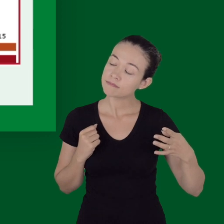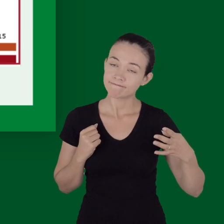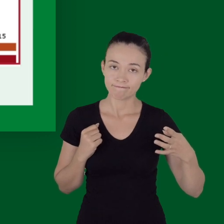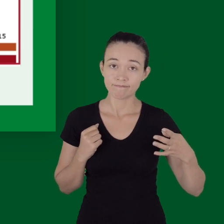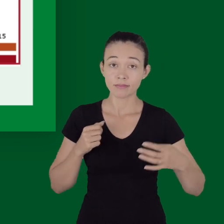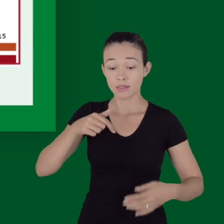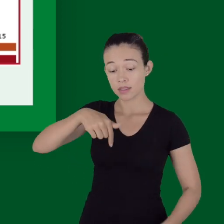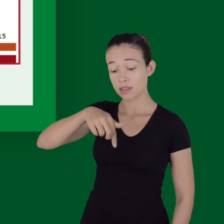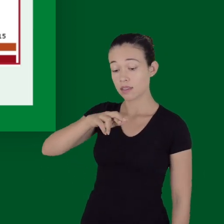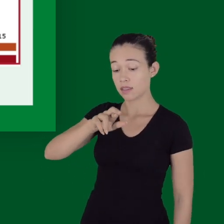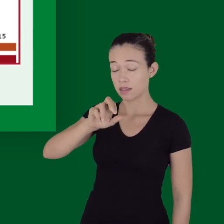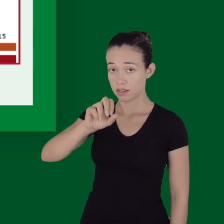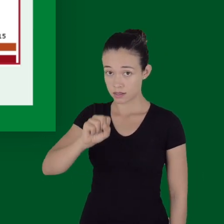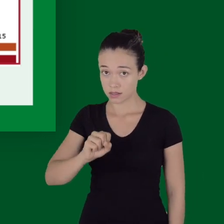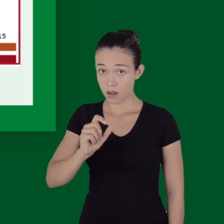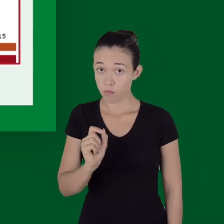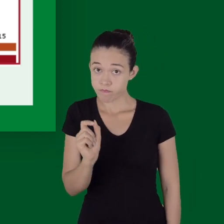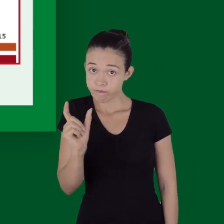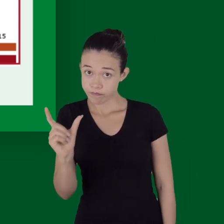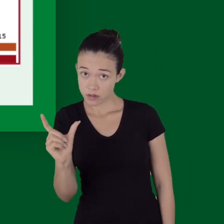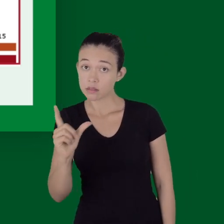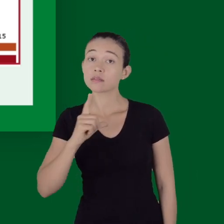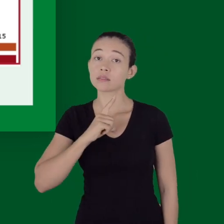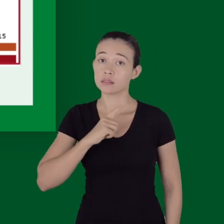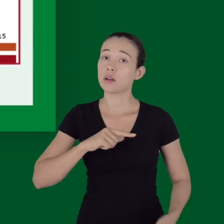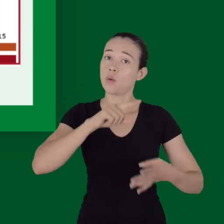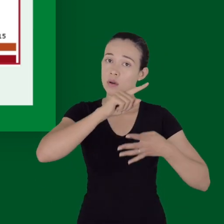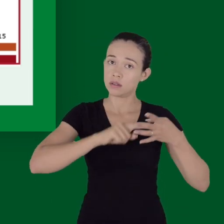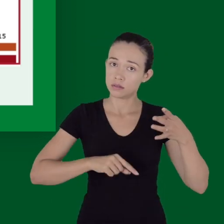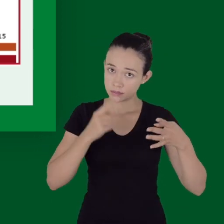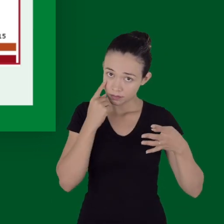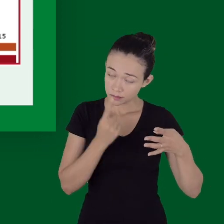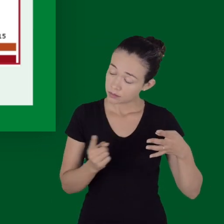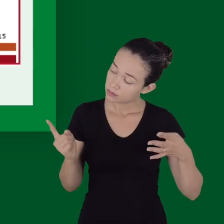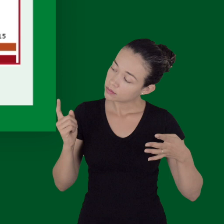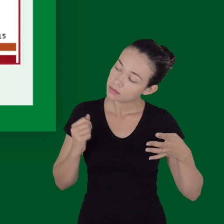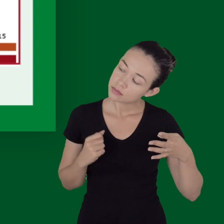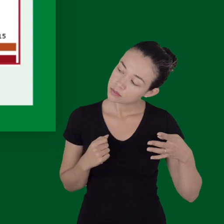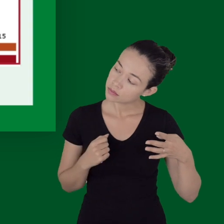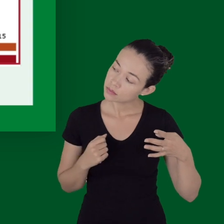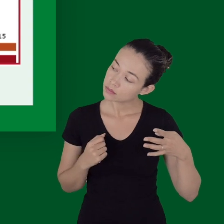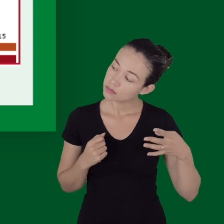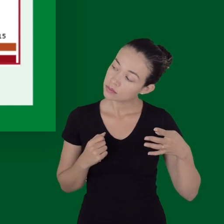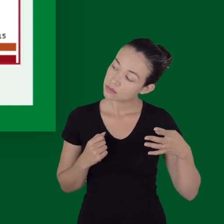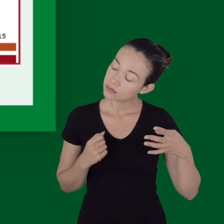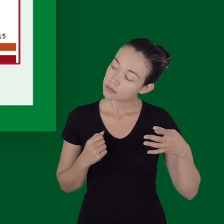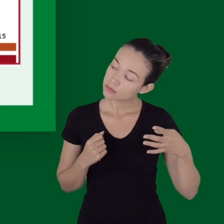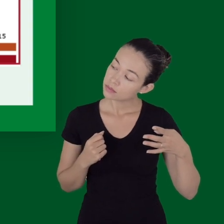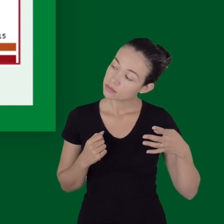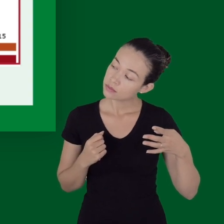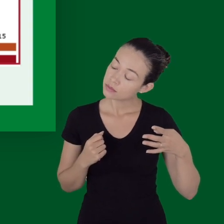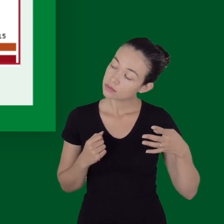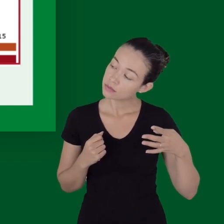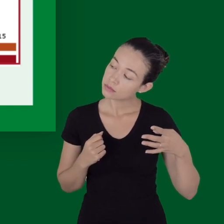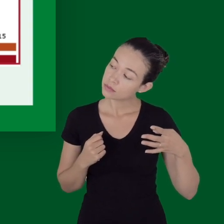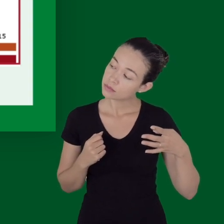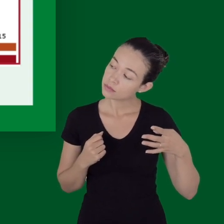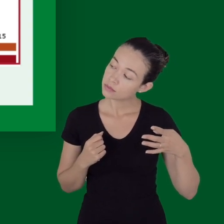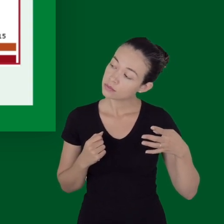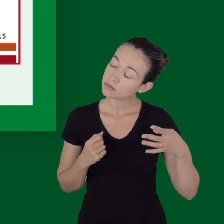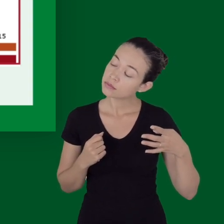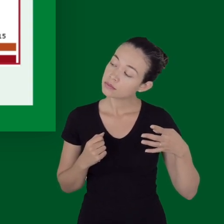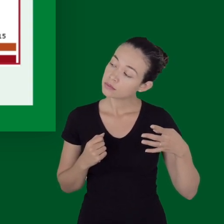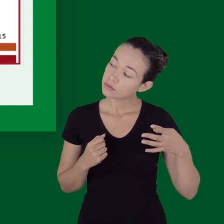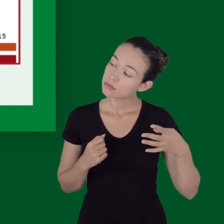paroxística supraventricular. E os de QRS largo, tem a taquicardia ventricular, a monomórfica e a polimórfica, a